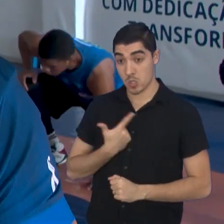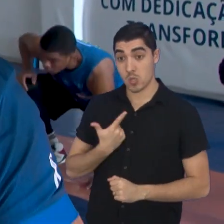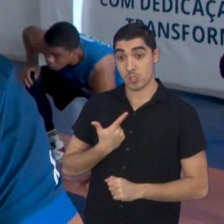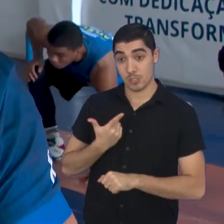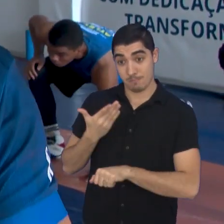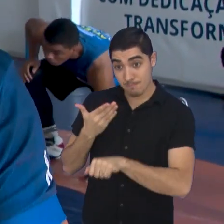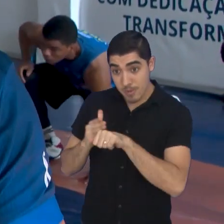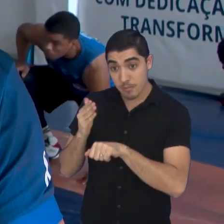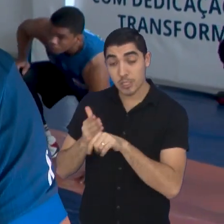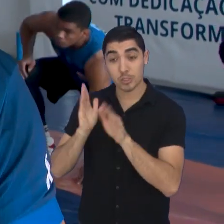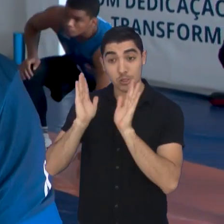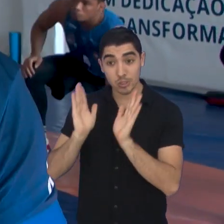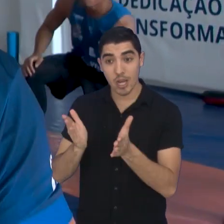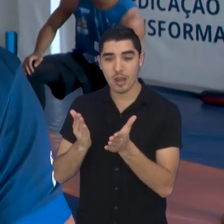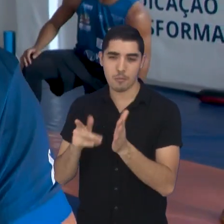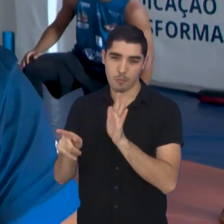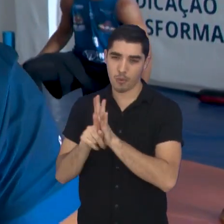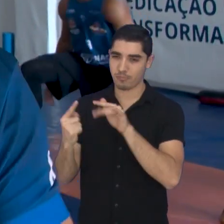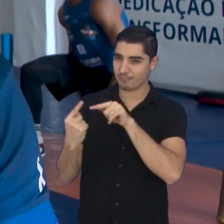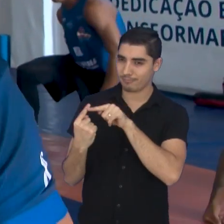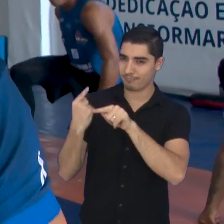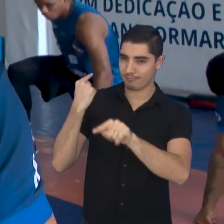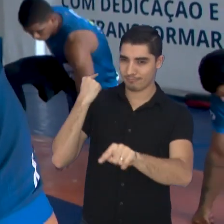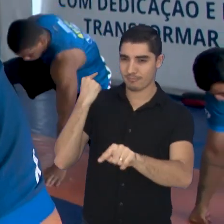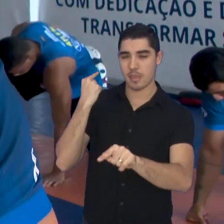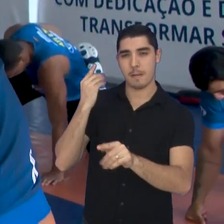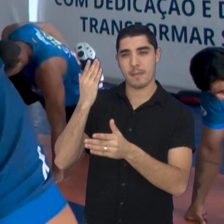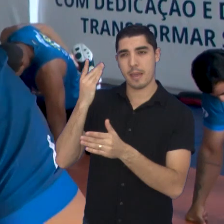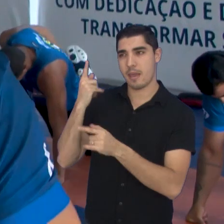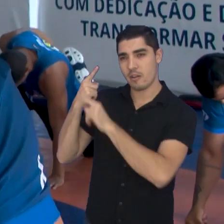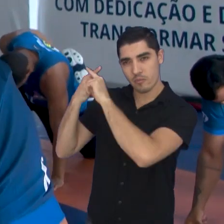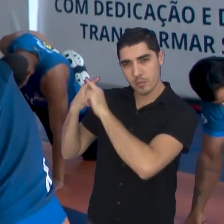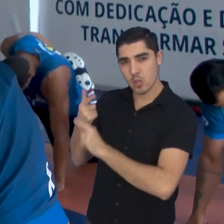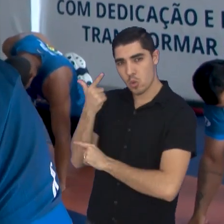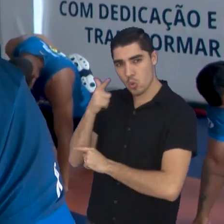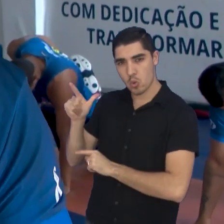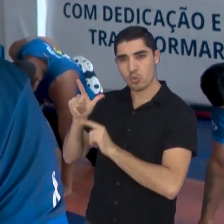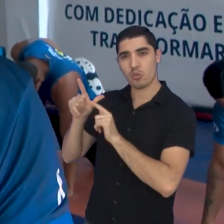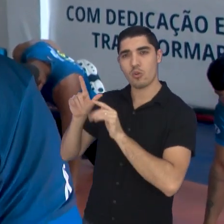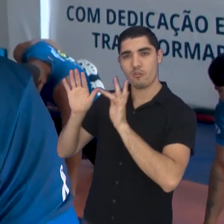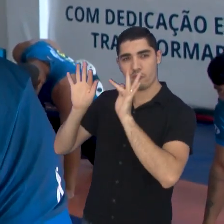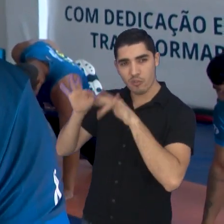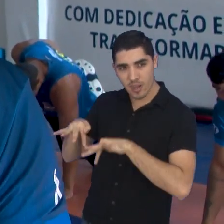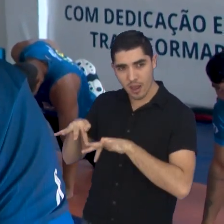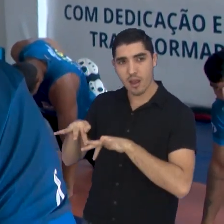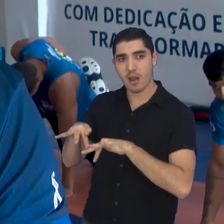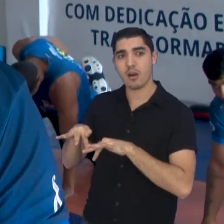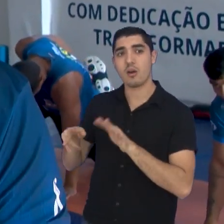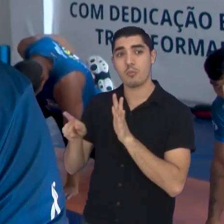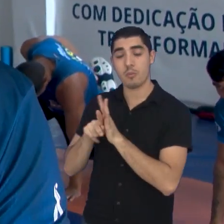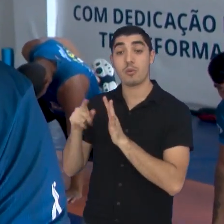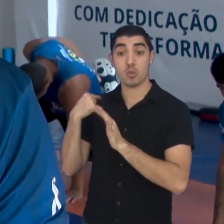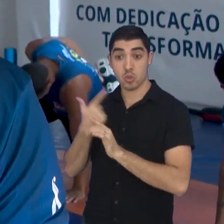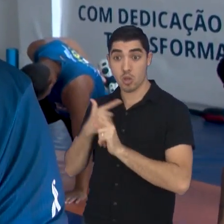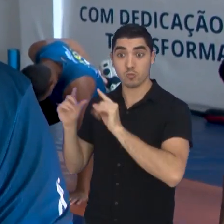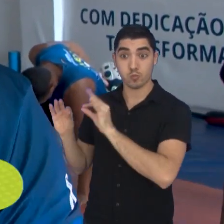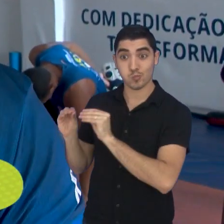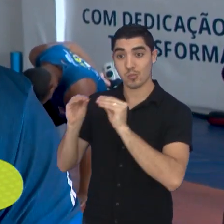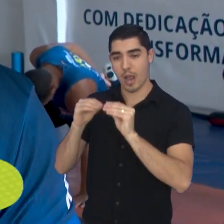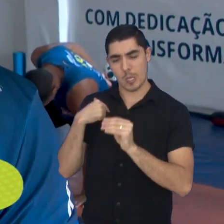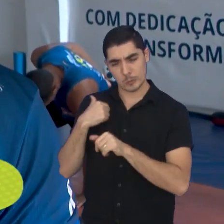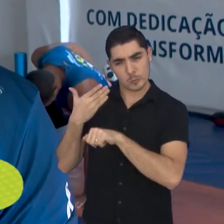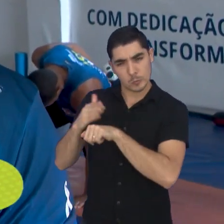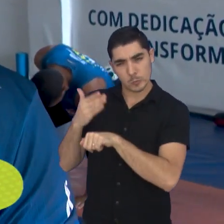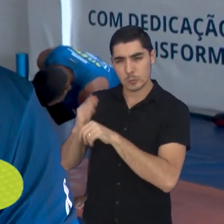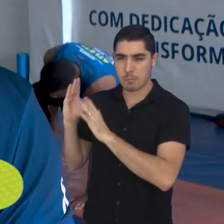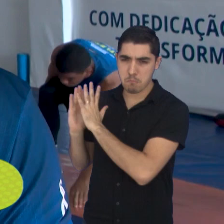inclusive, começou desde que acabou Tóquio, né? Então, desde que acabou Tóquio, já comecei essa preparação aí para buscar essa vaga olímpica para Paris. E a